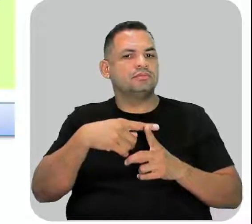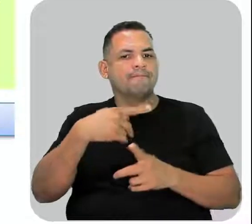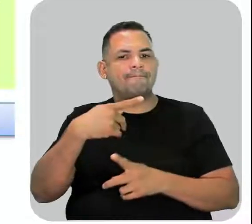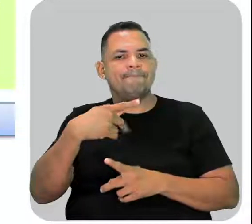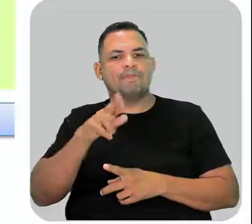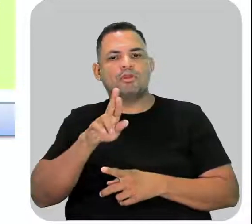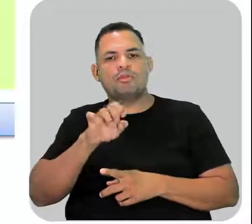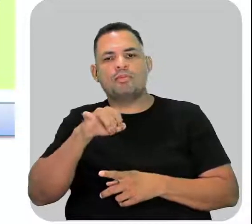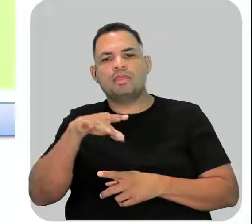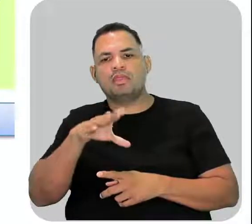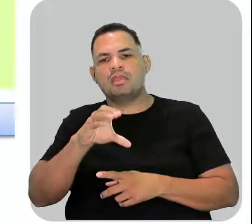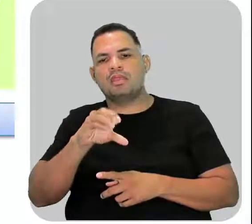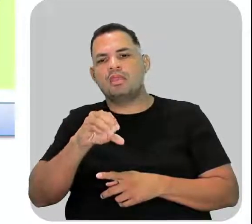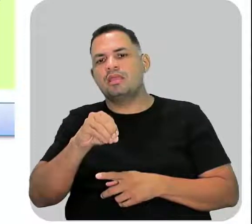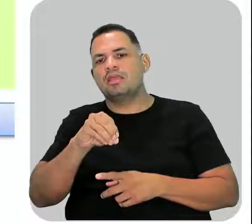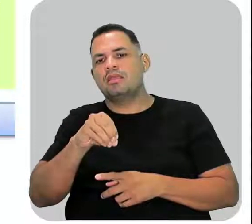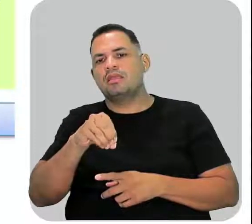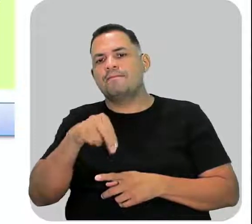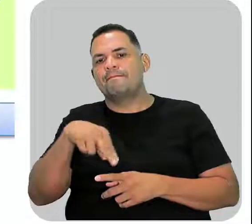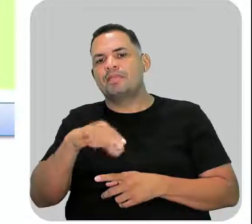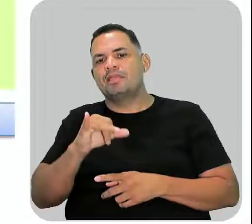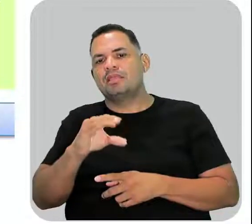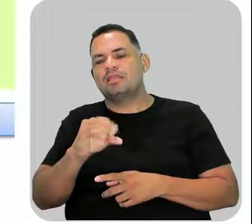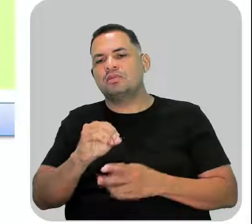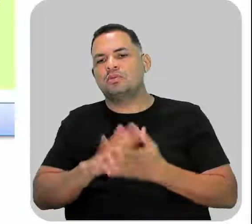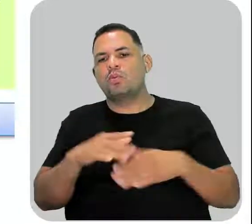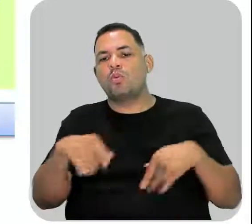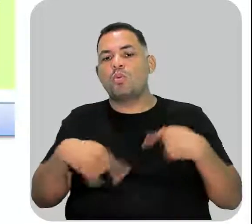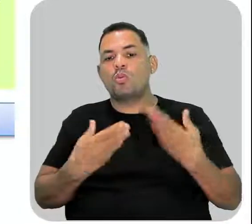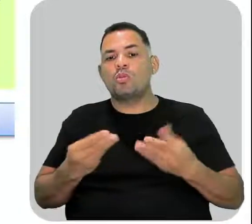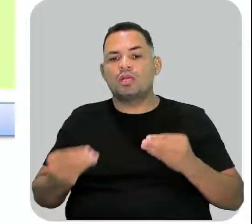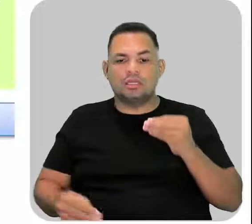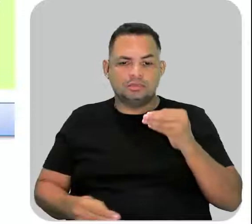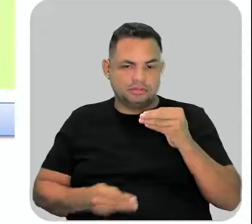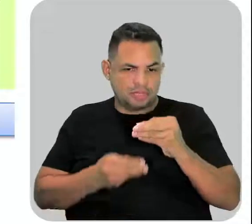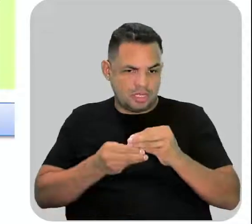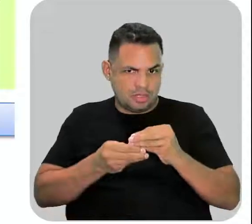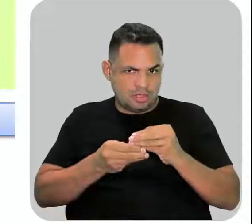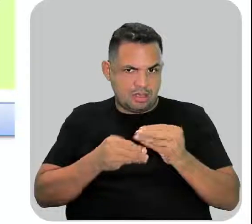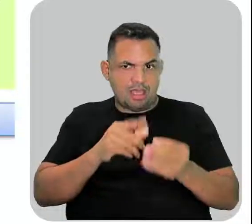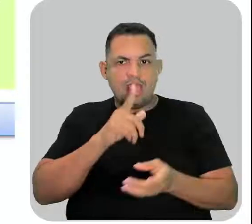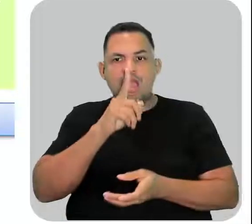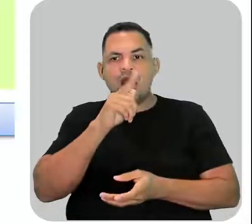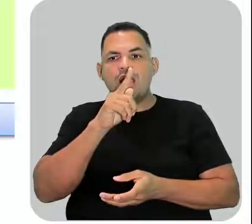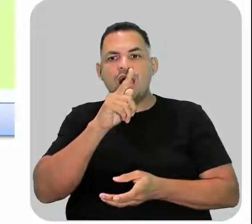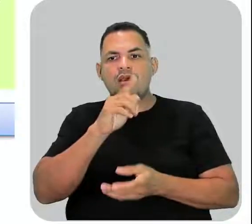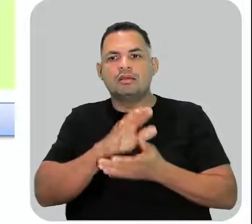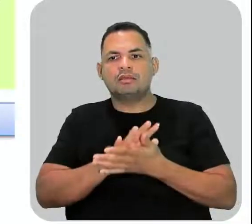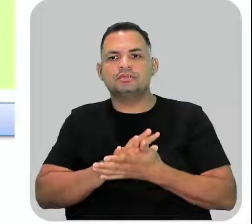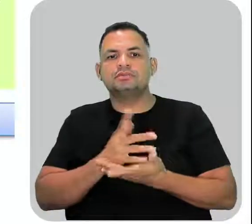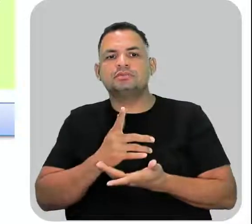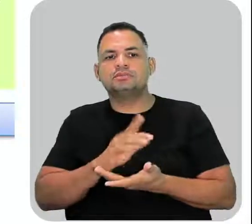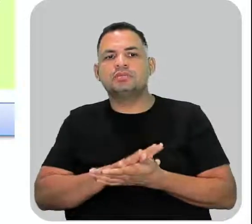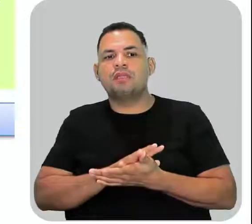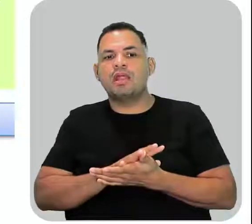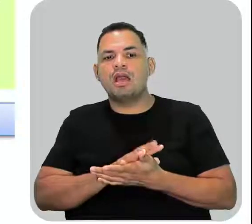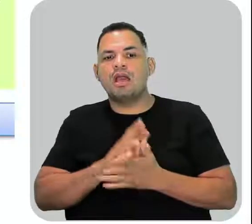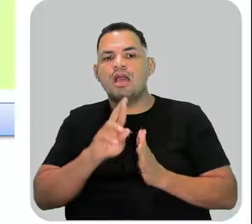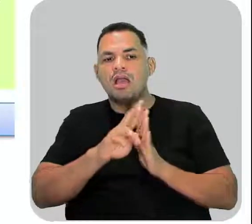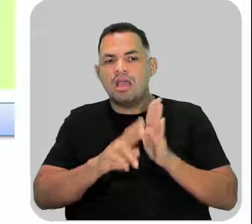do propino, que a gente viu quando nós adicionamos água a ele, nós trabalhamos com a regra